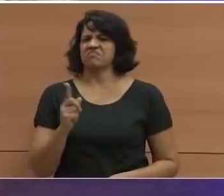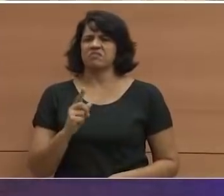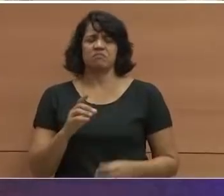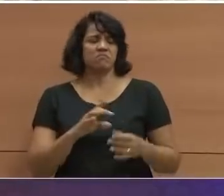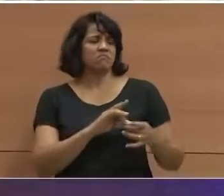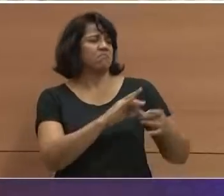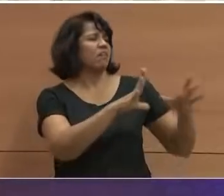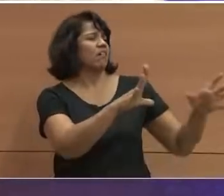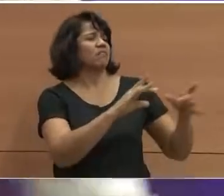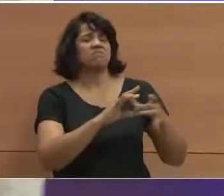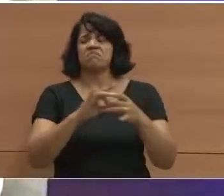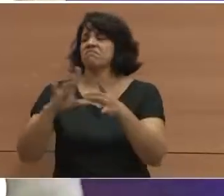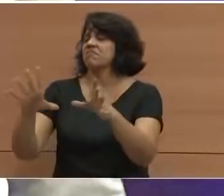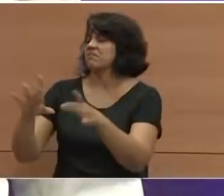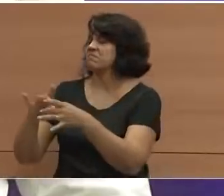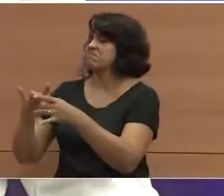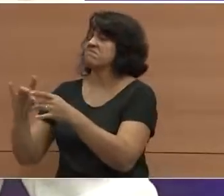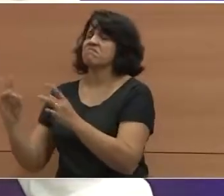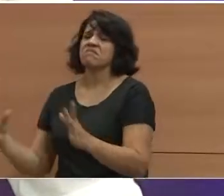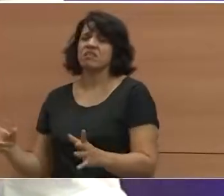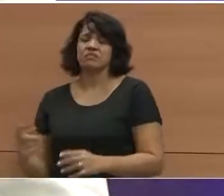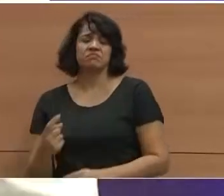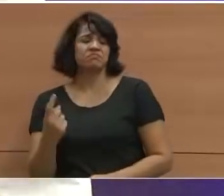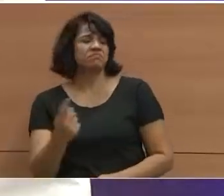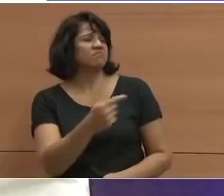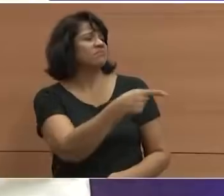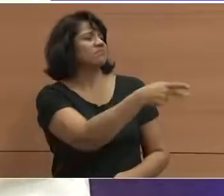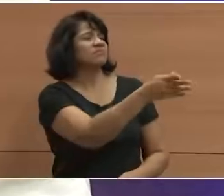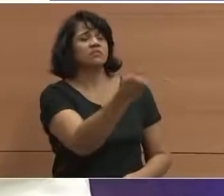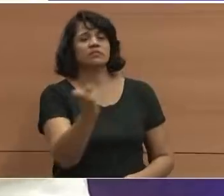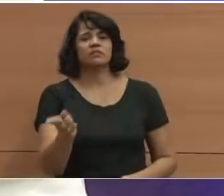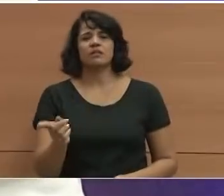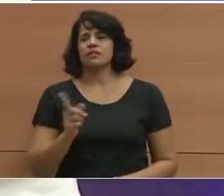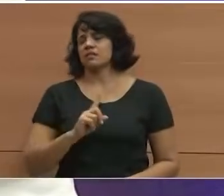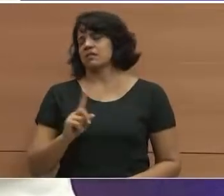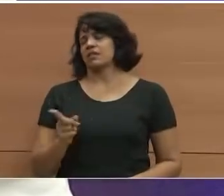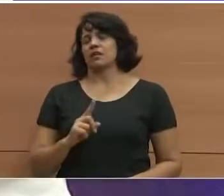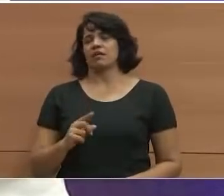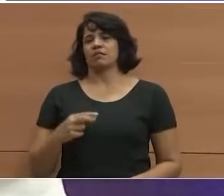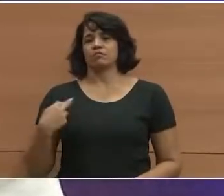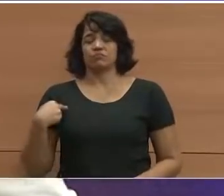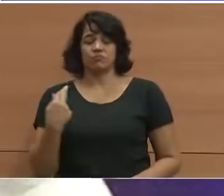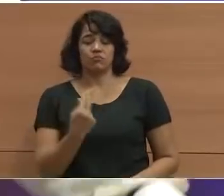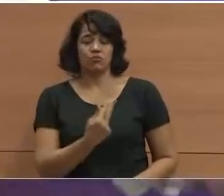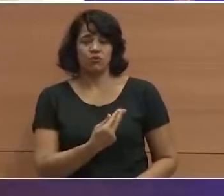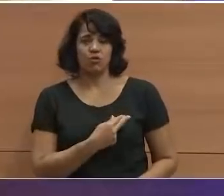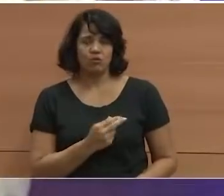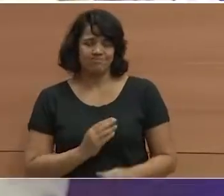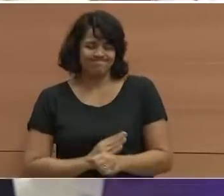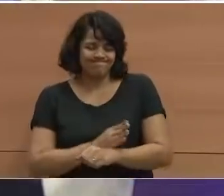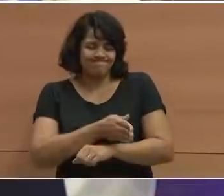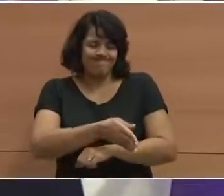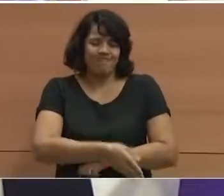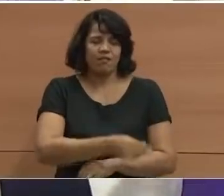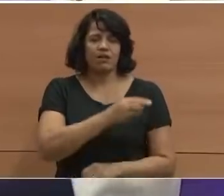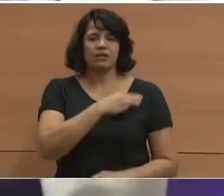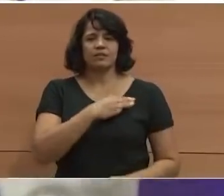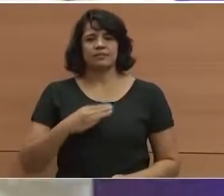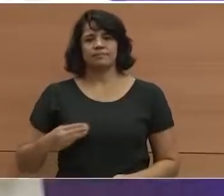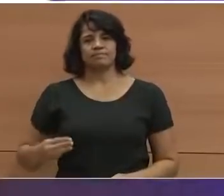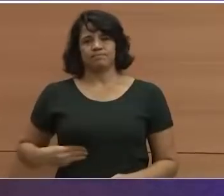aí. Nós não estamos fazendo parte de nenhum outro ministério. Nós estamos nesse